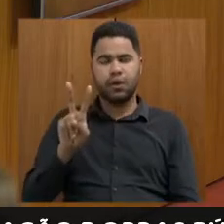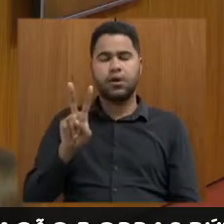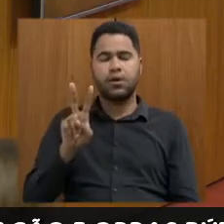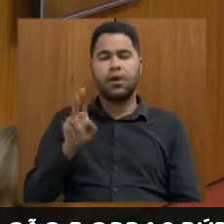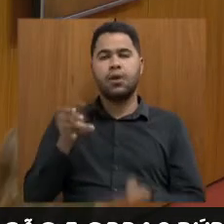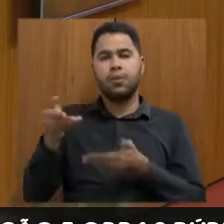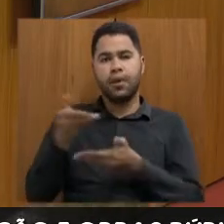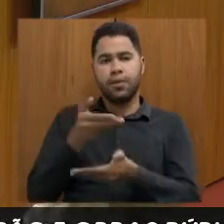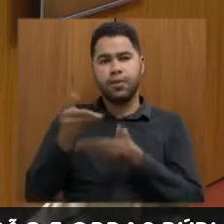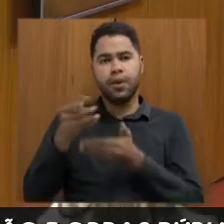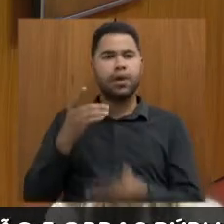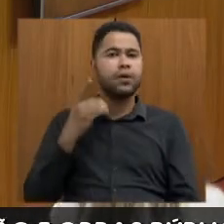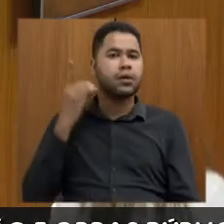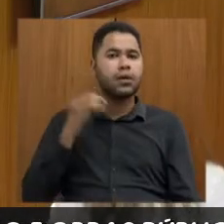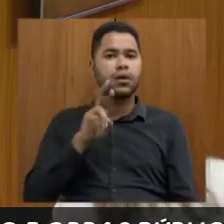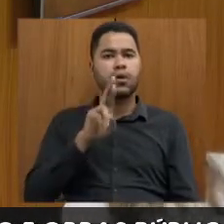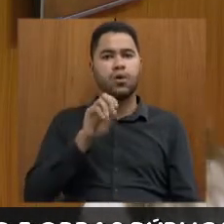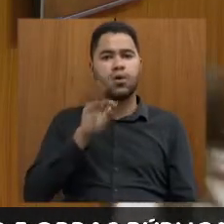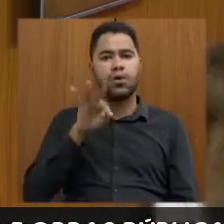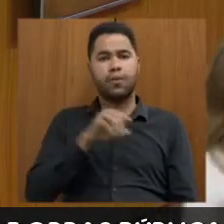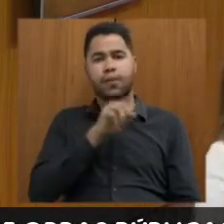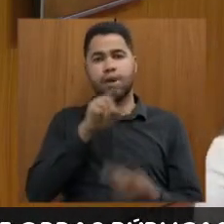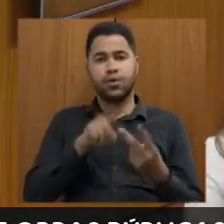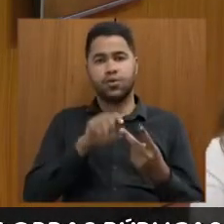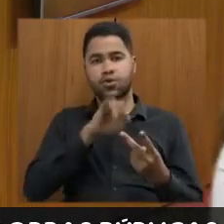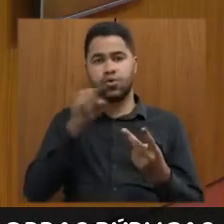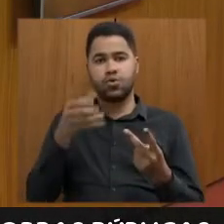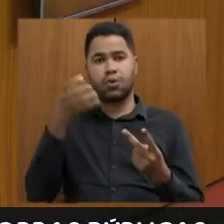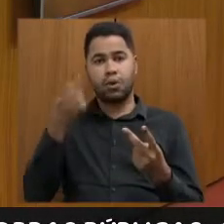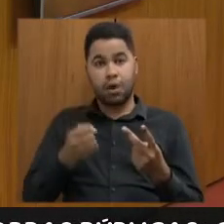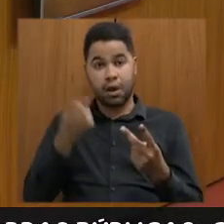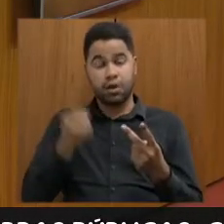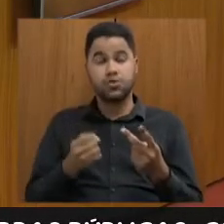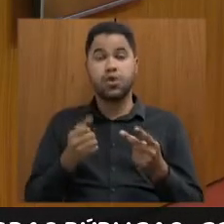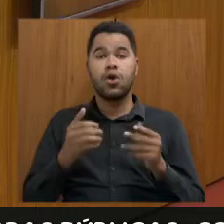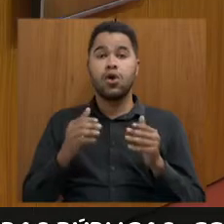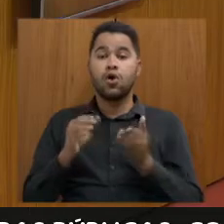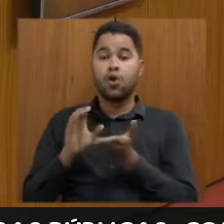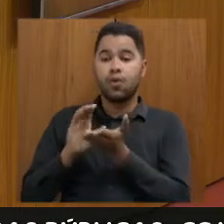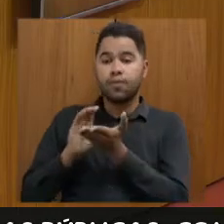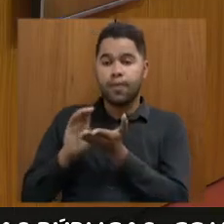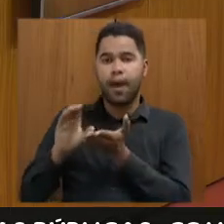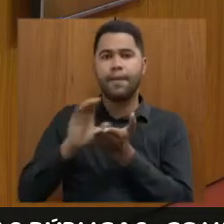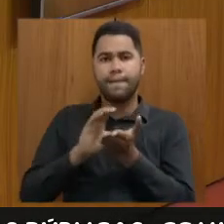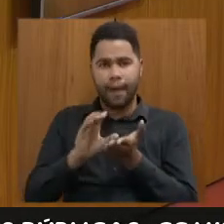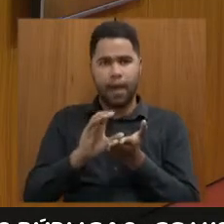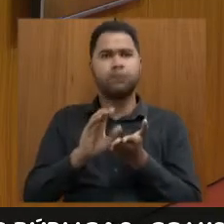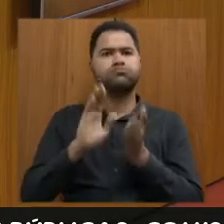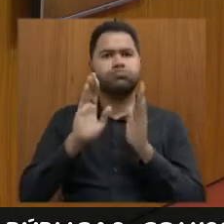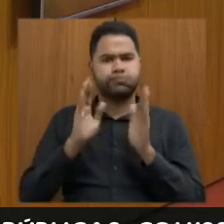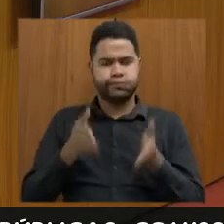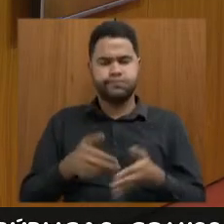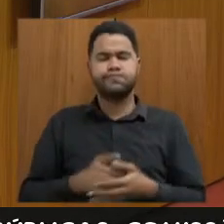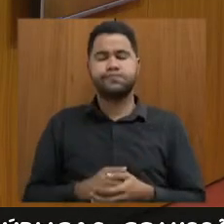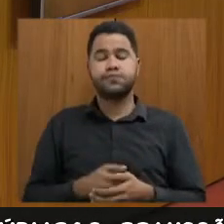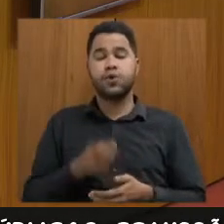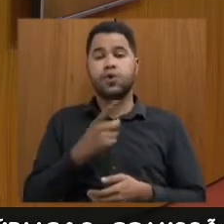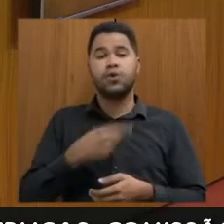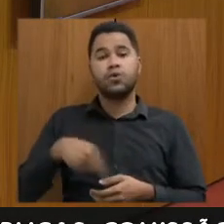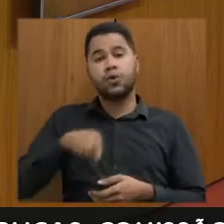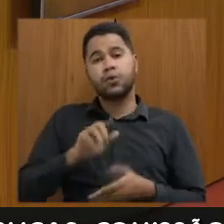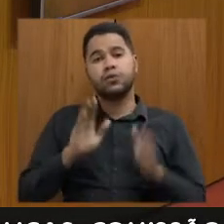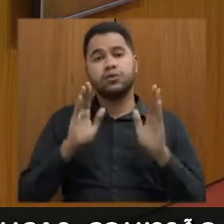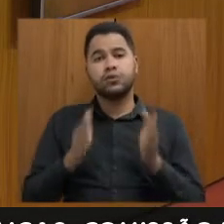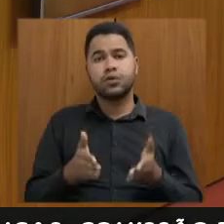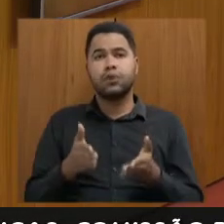do deputado Roberto Andrade Deputado João Leite com destinação de recursos e emendas nós